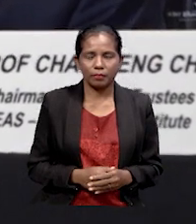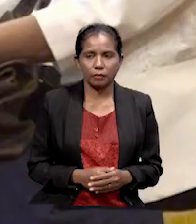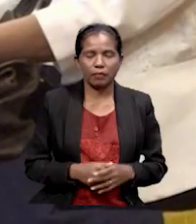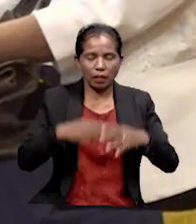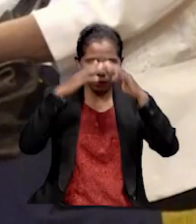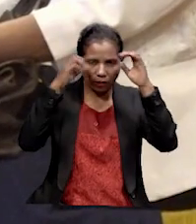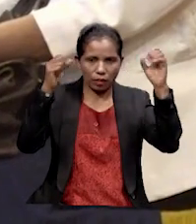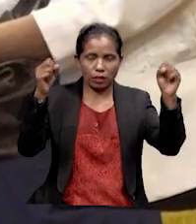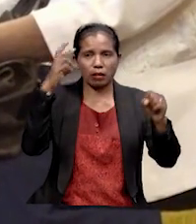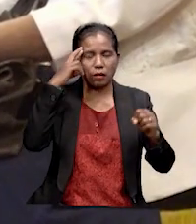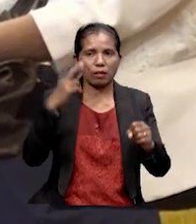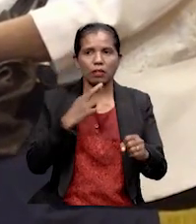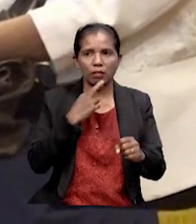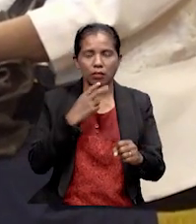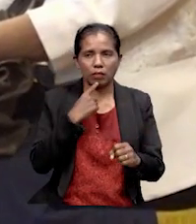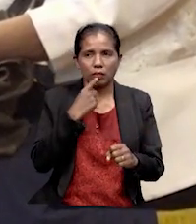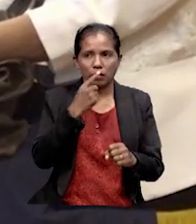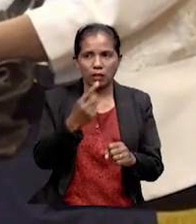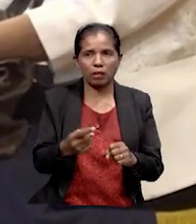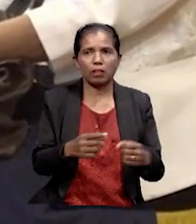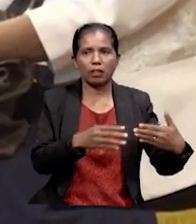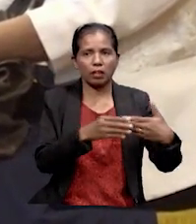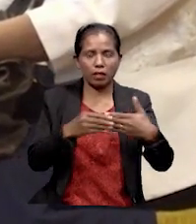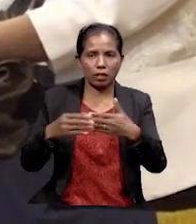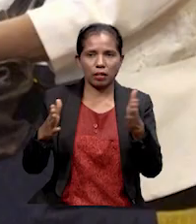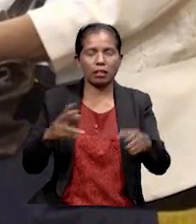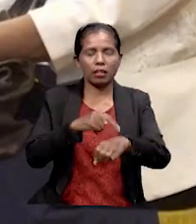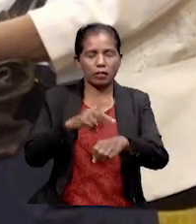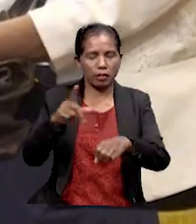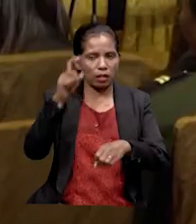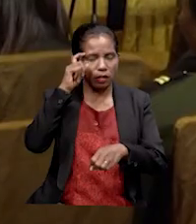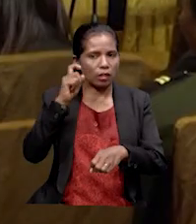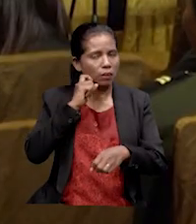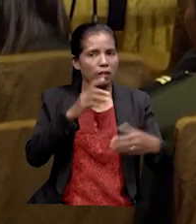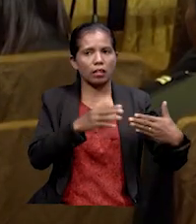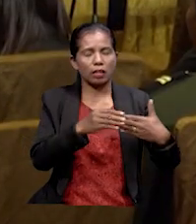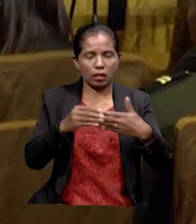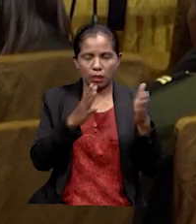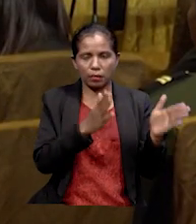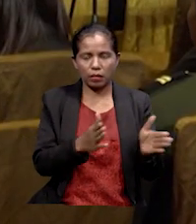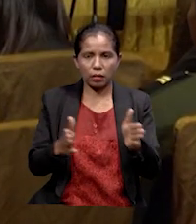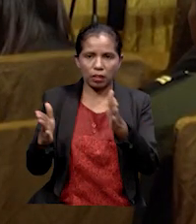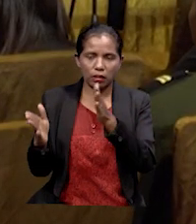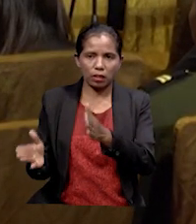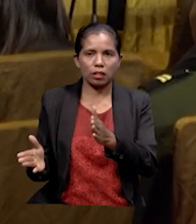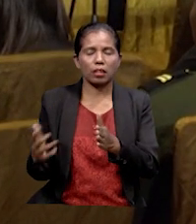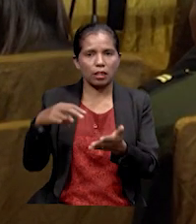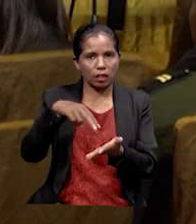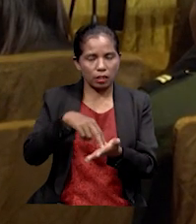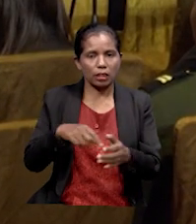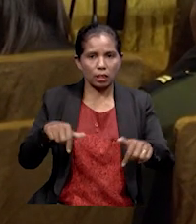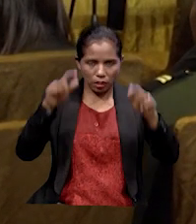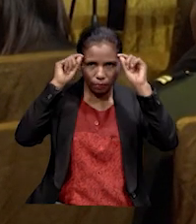Presidente da República José Ramos Horta Hateten, líder nacional Karela Xanana Guzmão, uma que lidera processo de reconciliação em